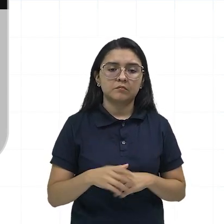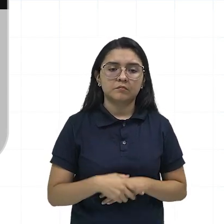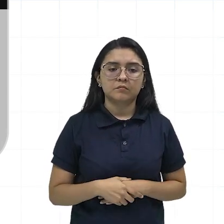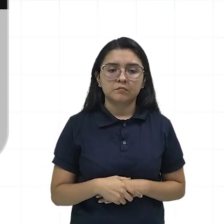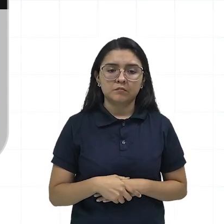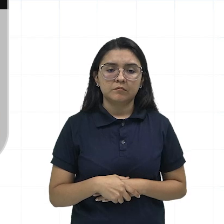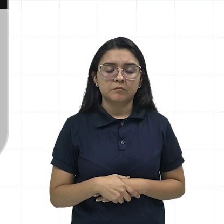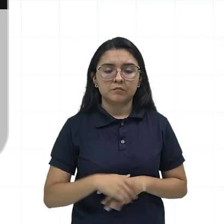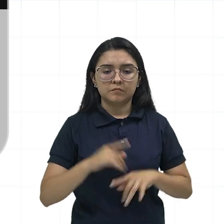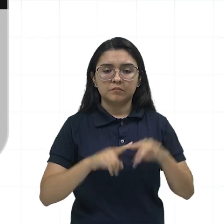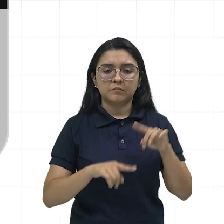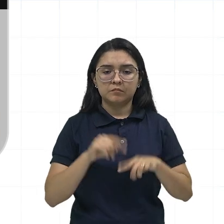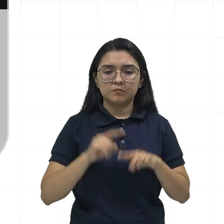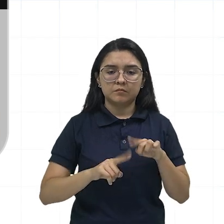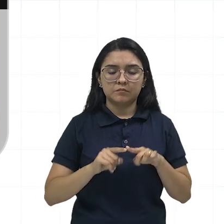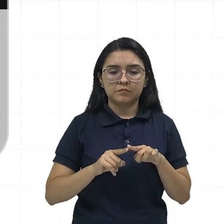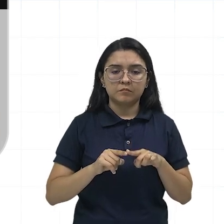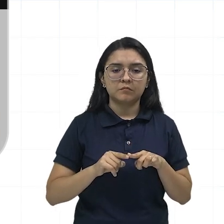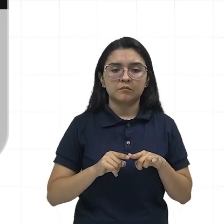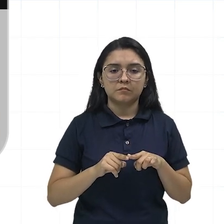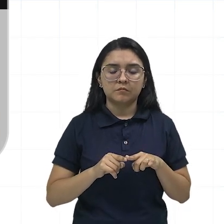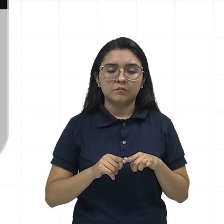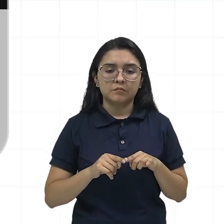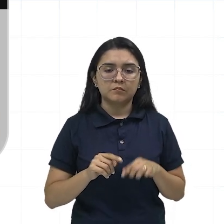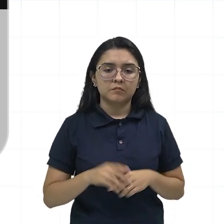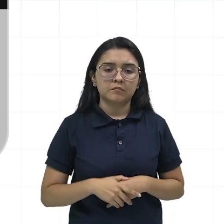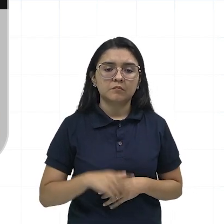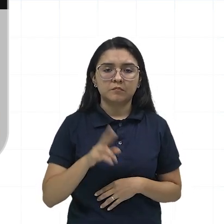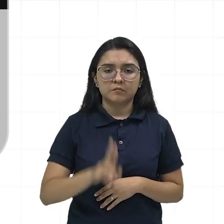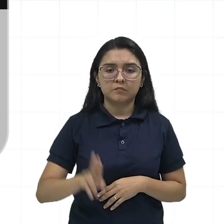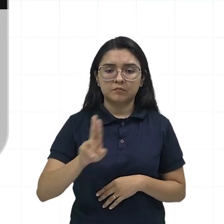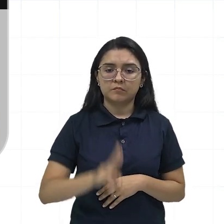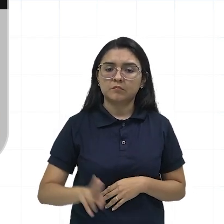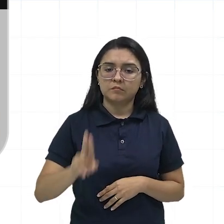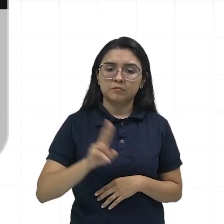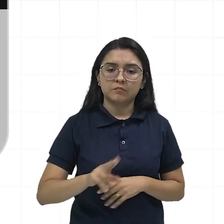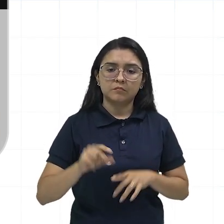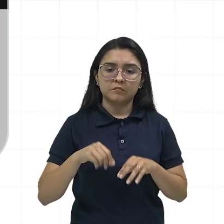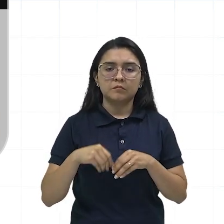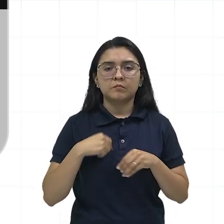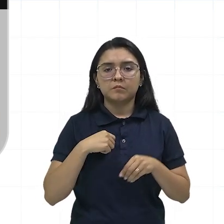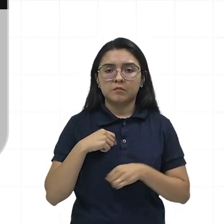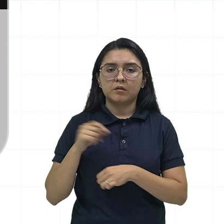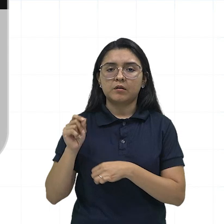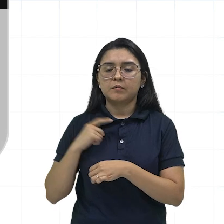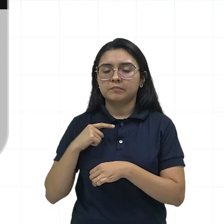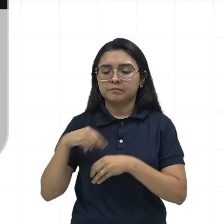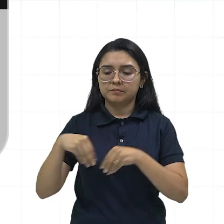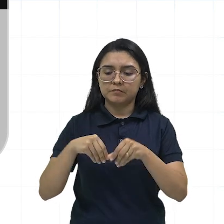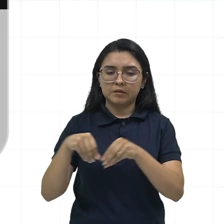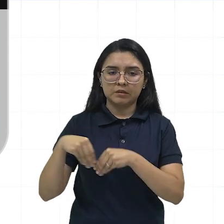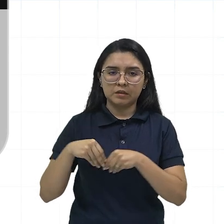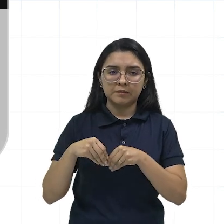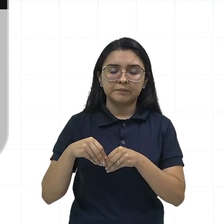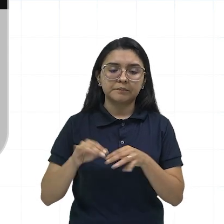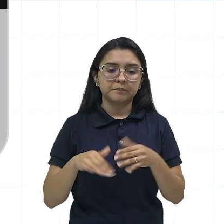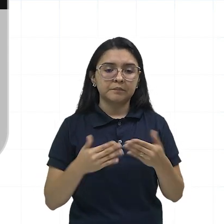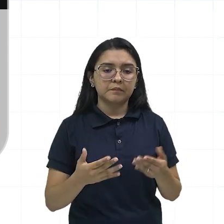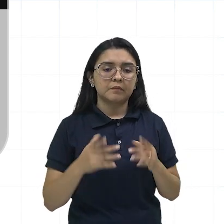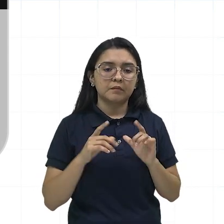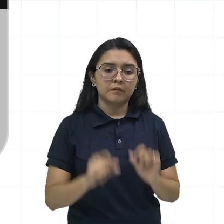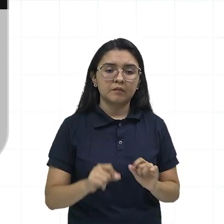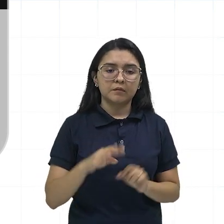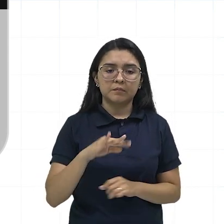O composto, o resíduo que sobra, ele é utilizado como fertilizante, e o biogás ele vai